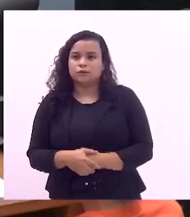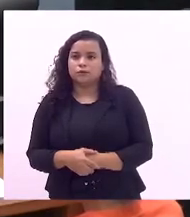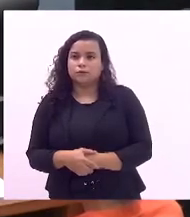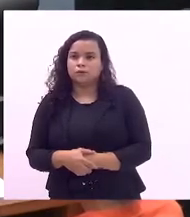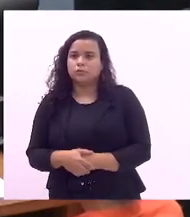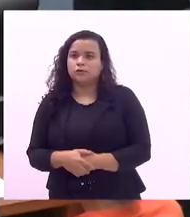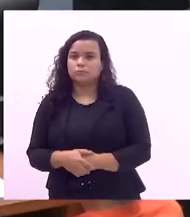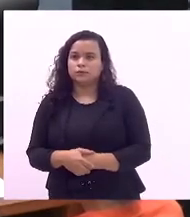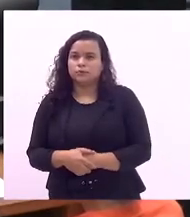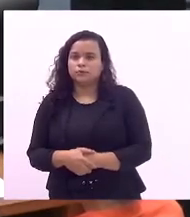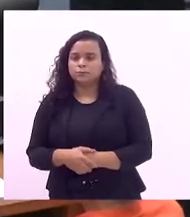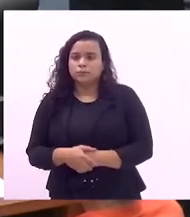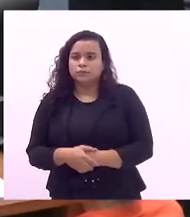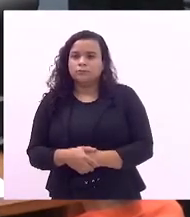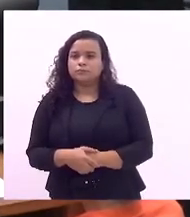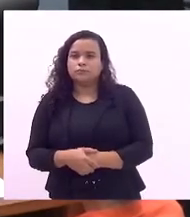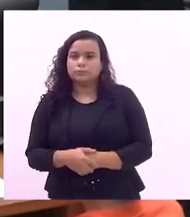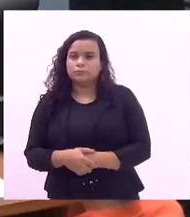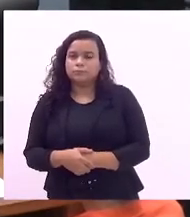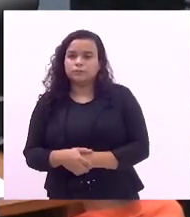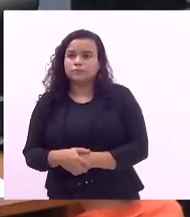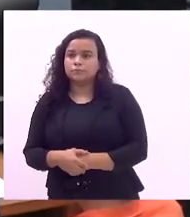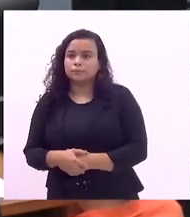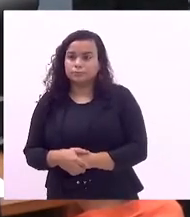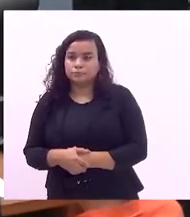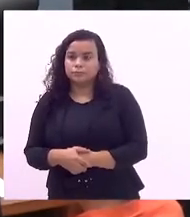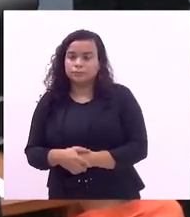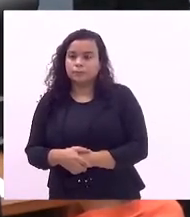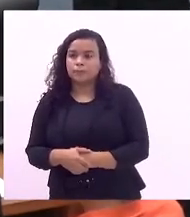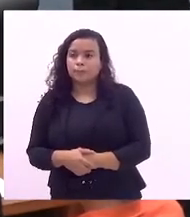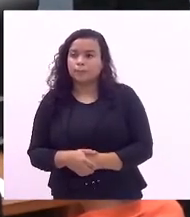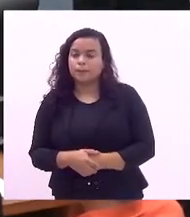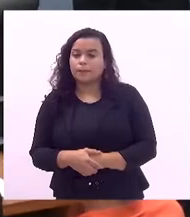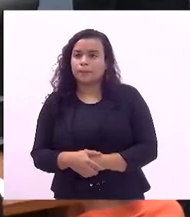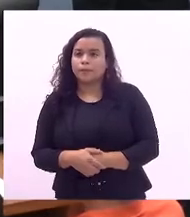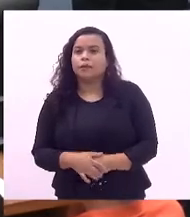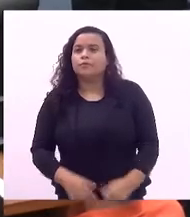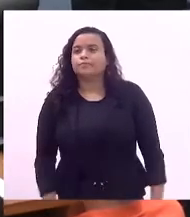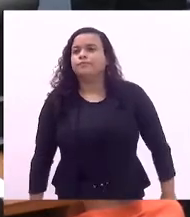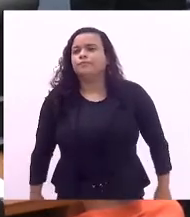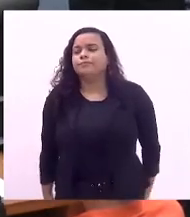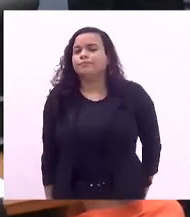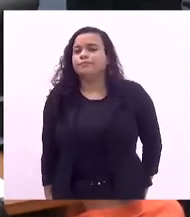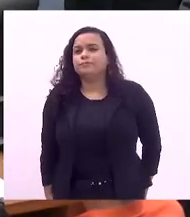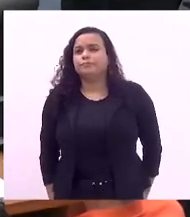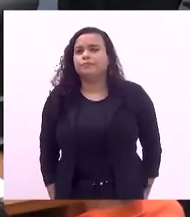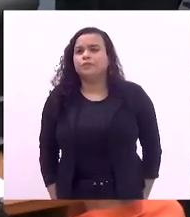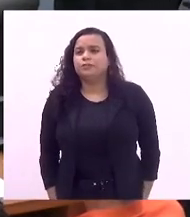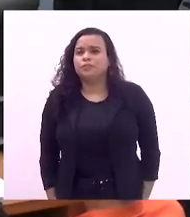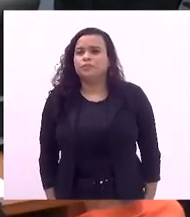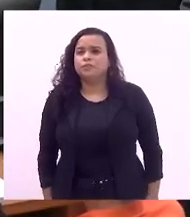o sexo E aí E aí